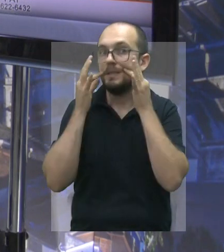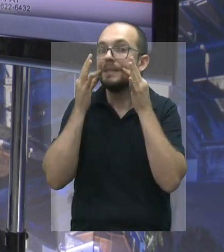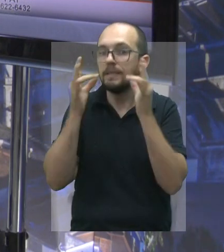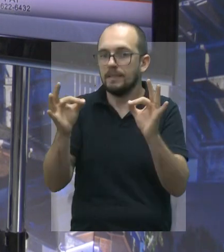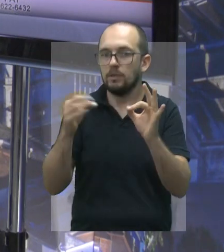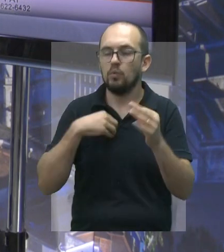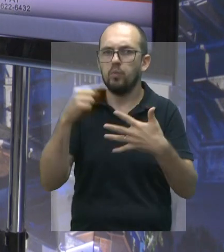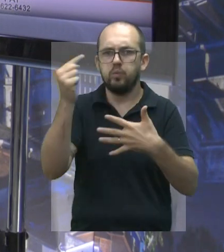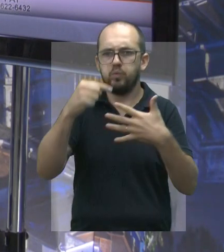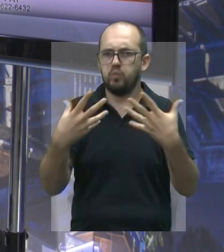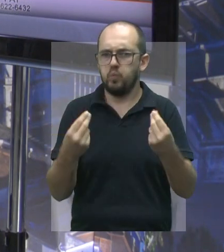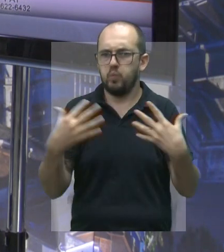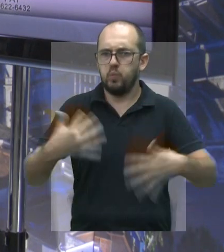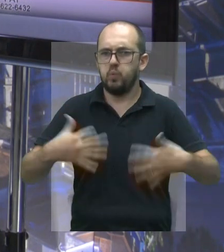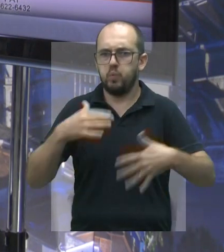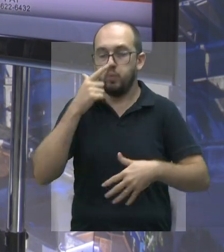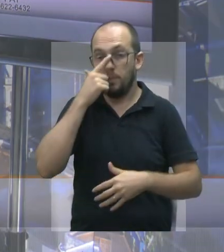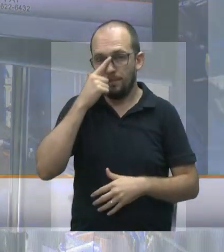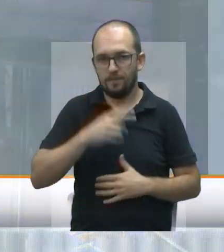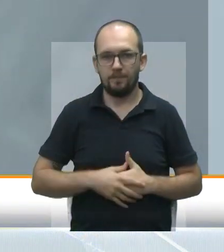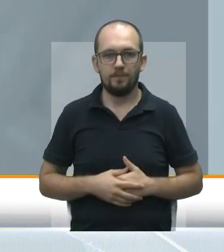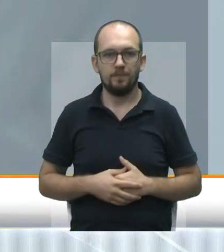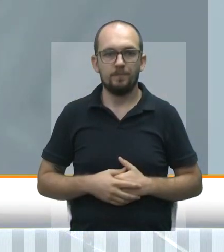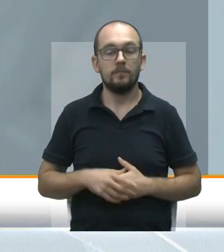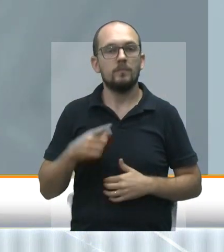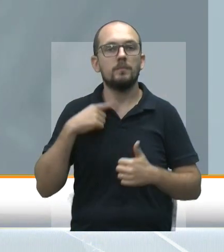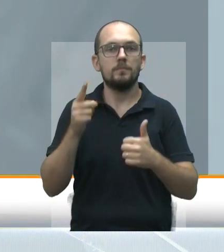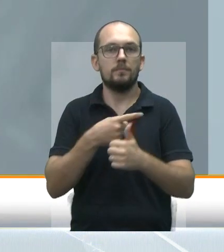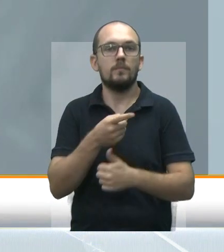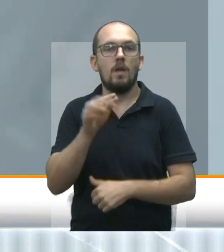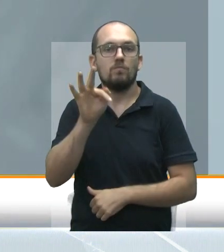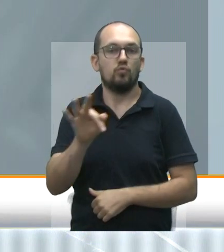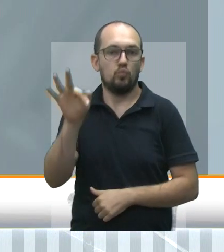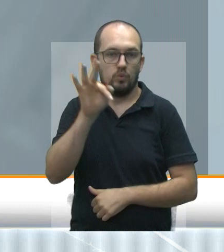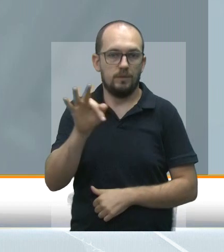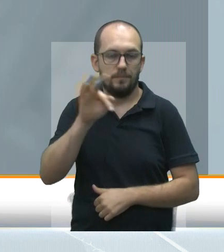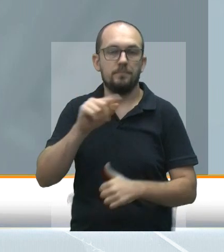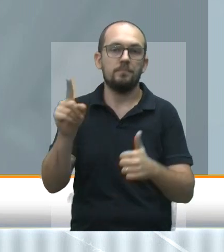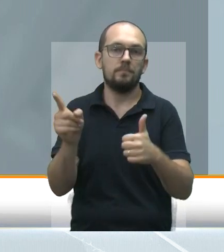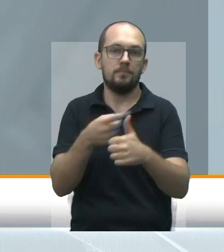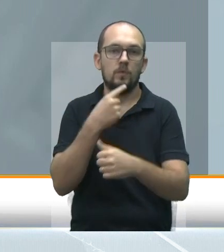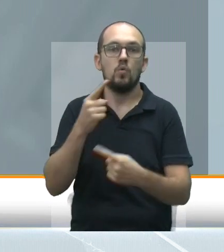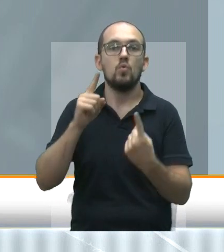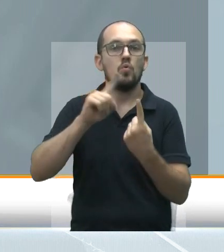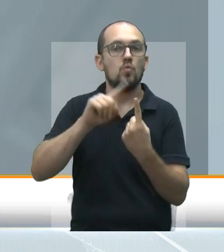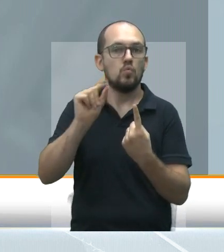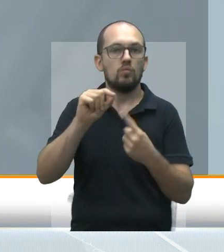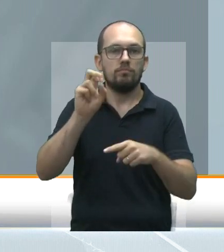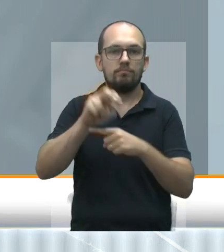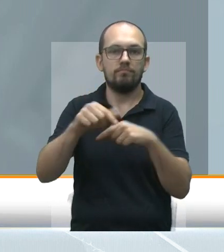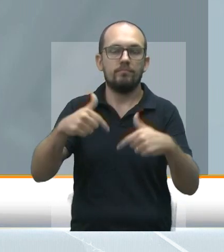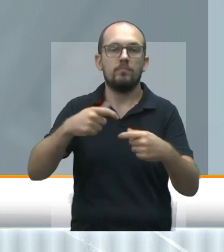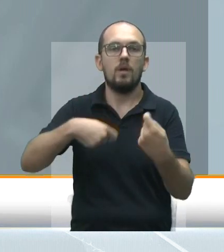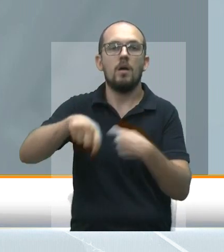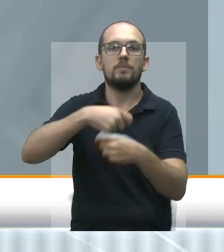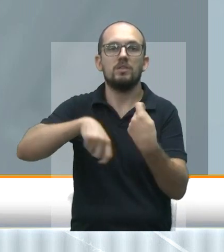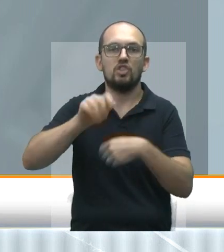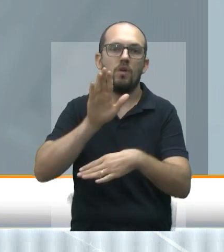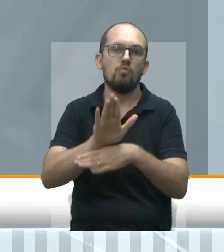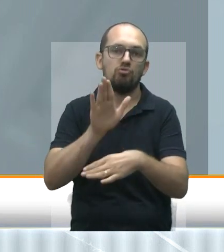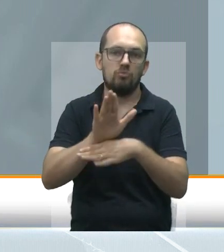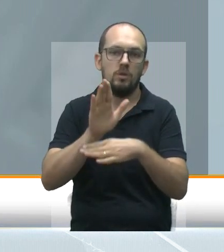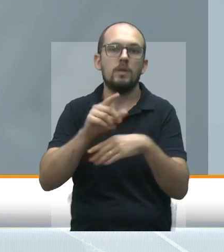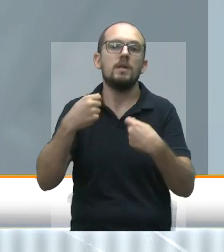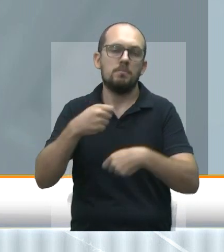gente tem muitas vagas, viu? Começando então pelas de ensino superior, nós temos uma vaga para auxiliar administrativo, nesse caso